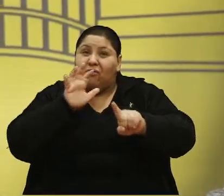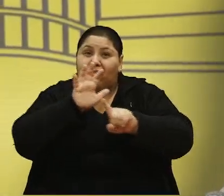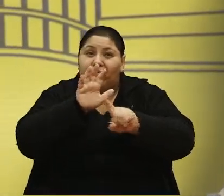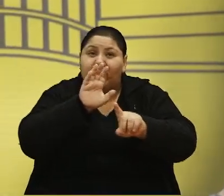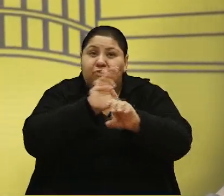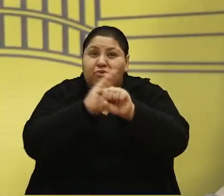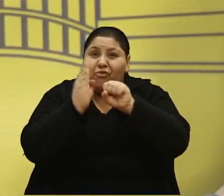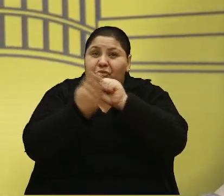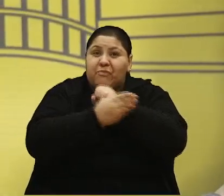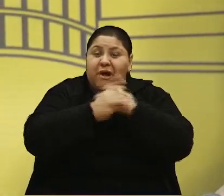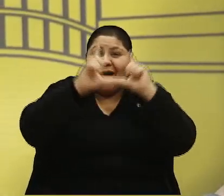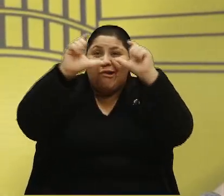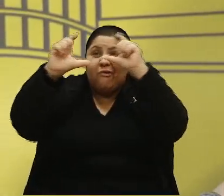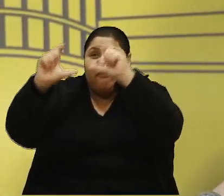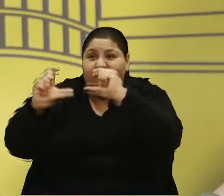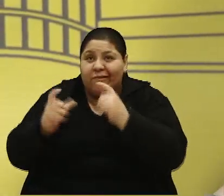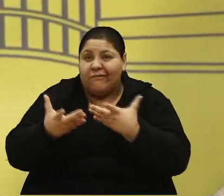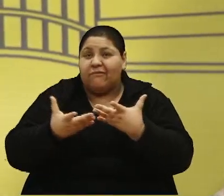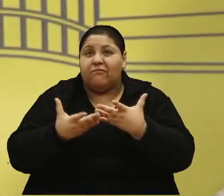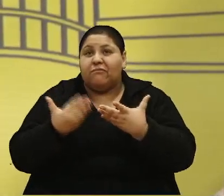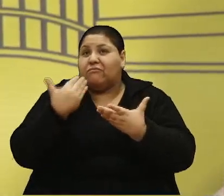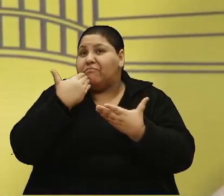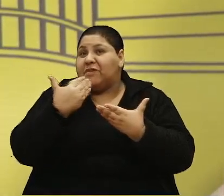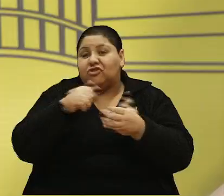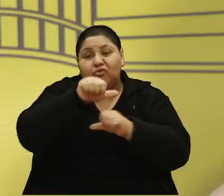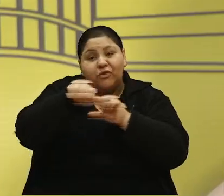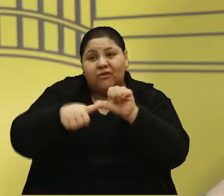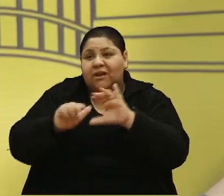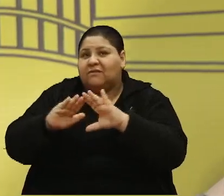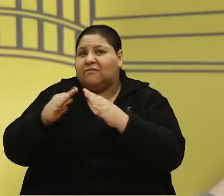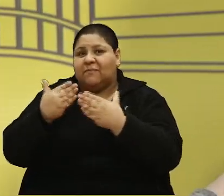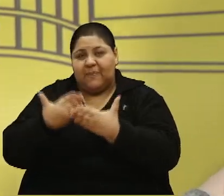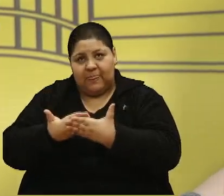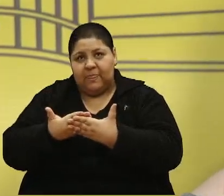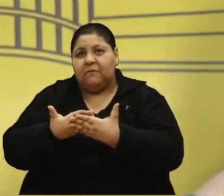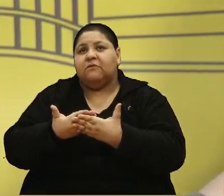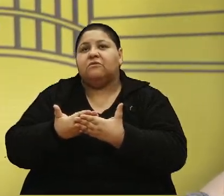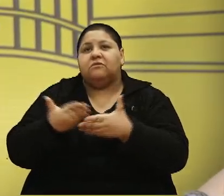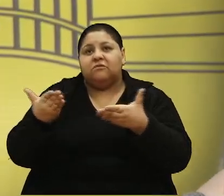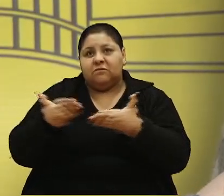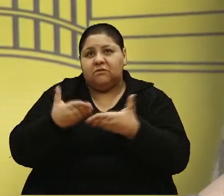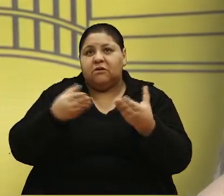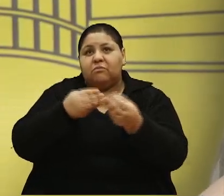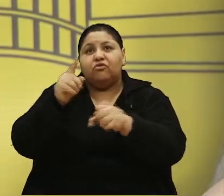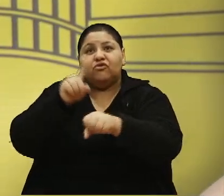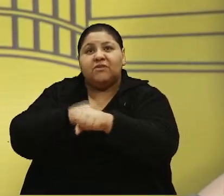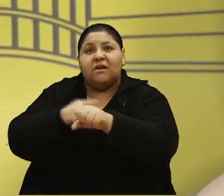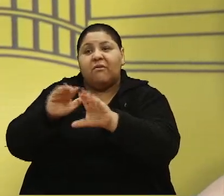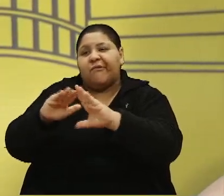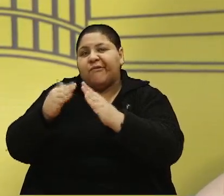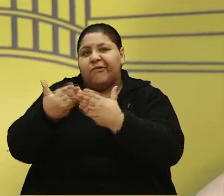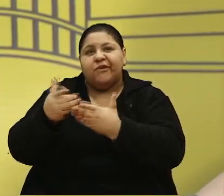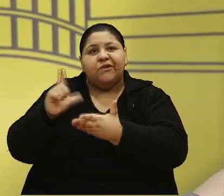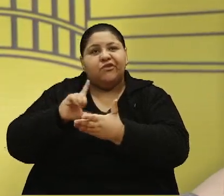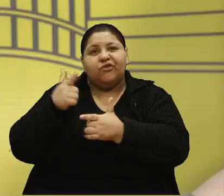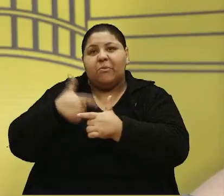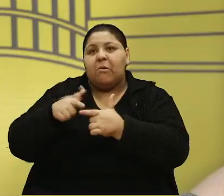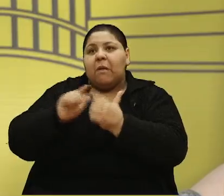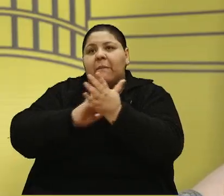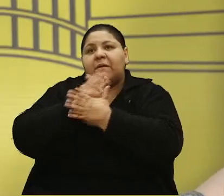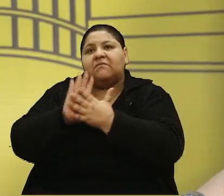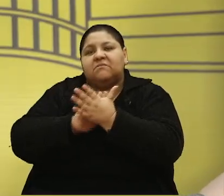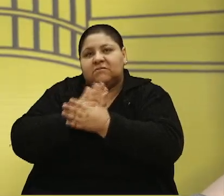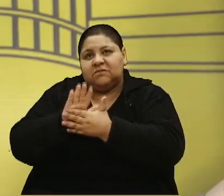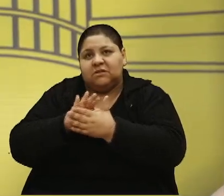com a foto dela distribuída, que ela pediu para trocar de escola mesmo, estando há muito tempo naquela escola e não tendo problema nenhum.